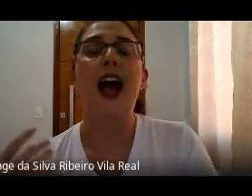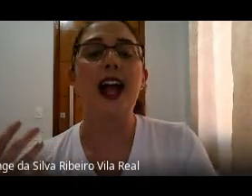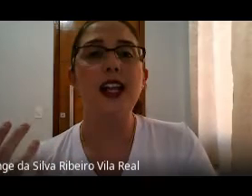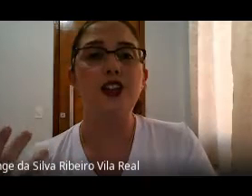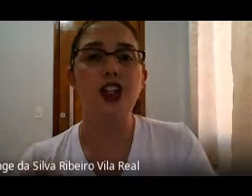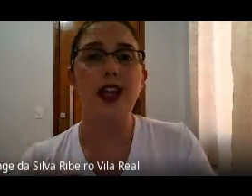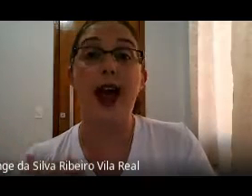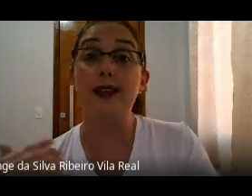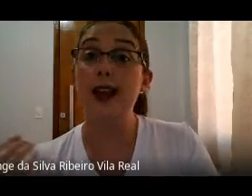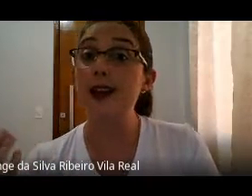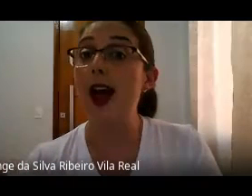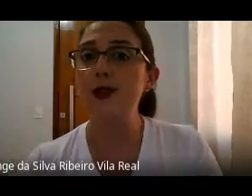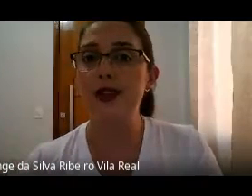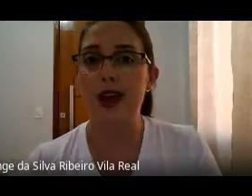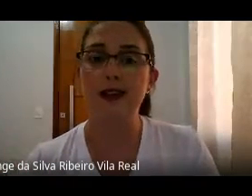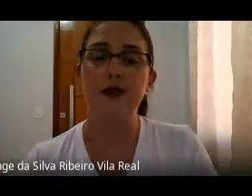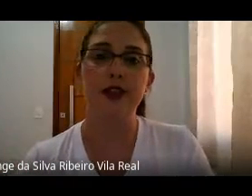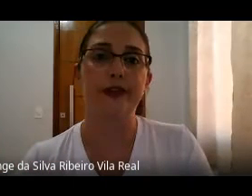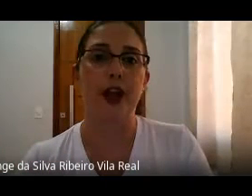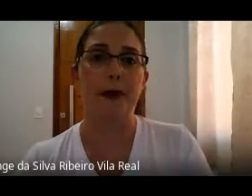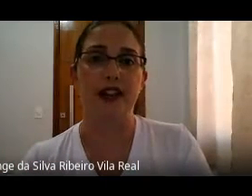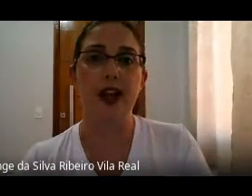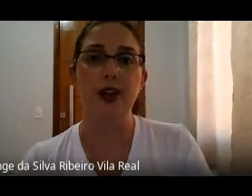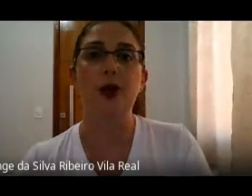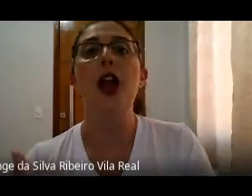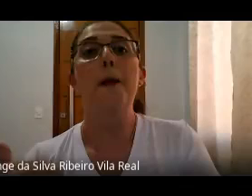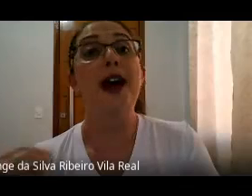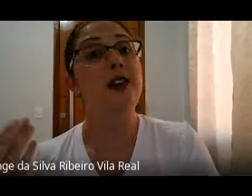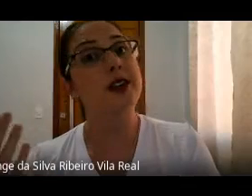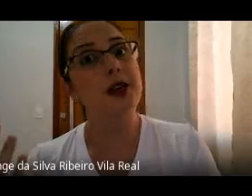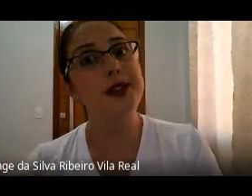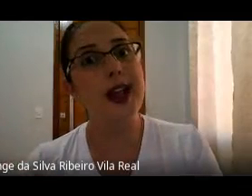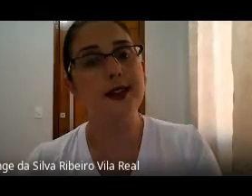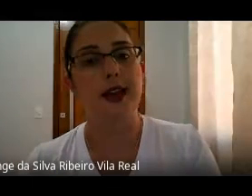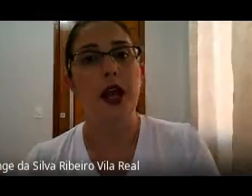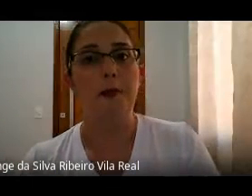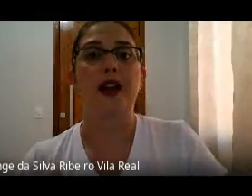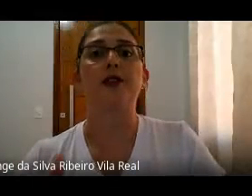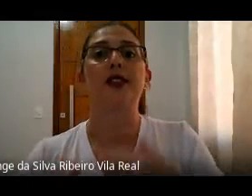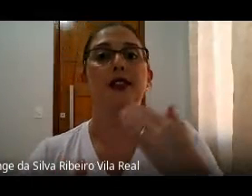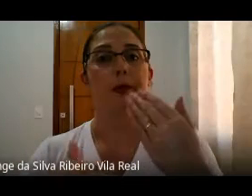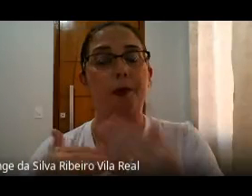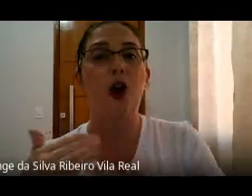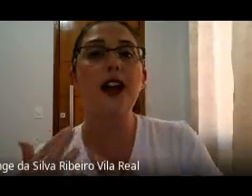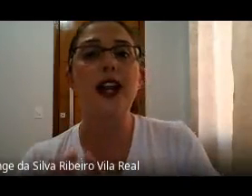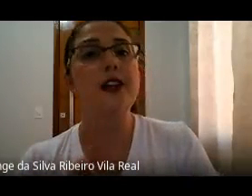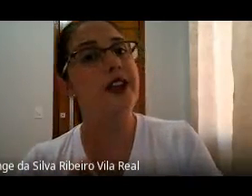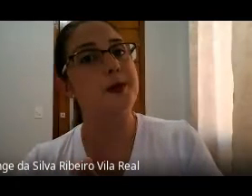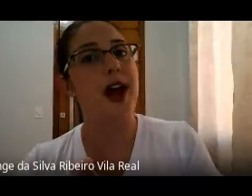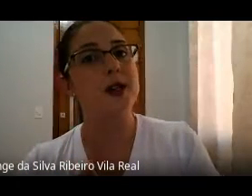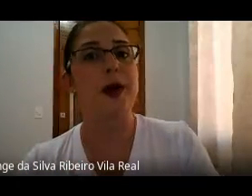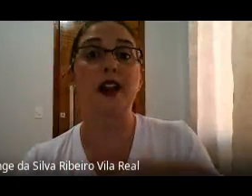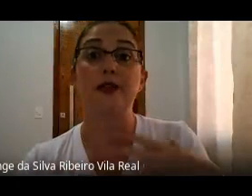aprender a cada dia, a treinar os sinais que você for aprendendo, para que você não esqueça, para que você se aprimore